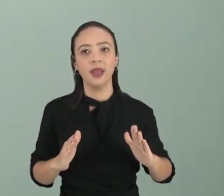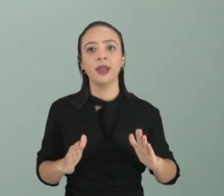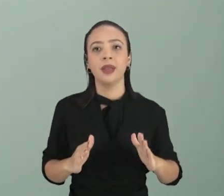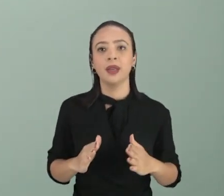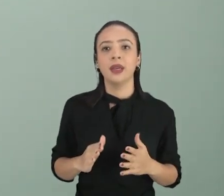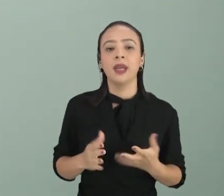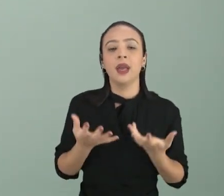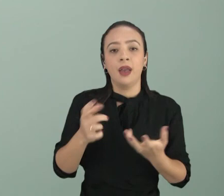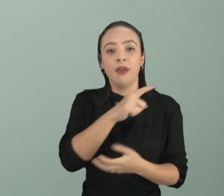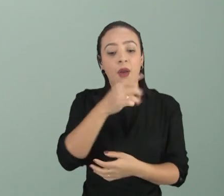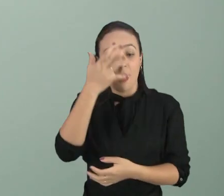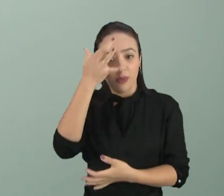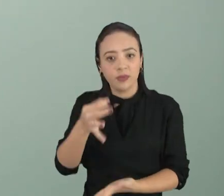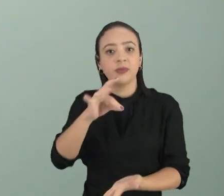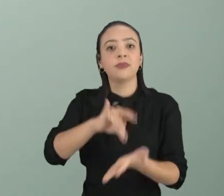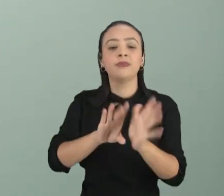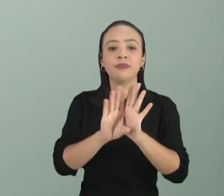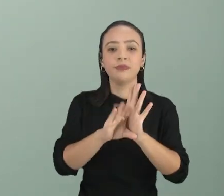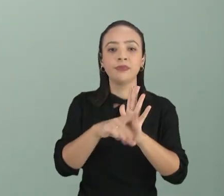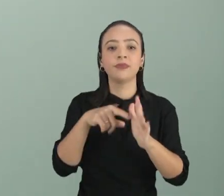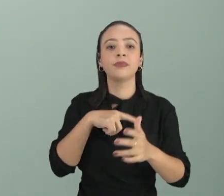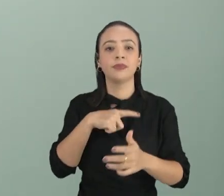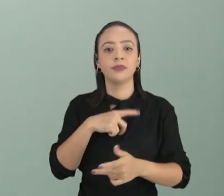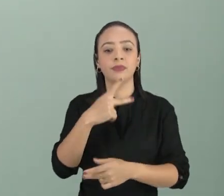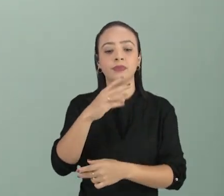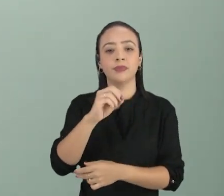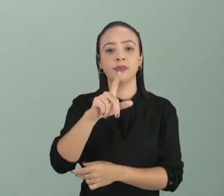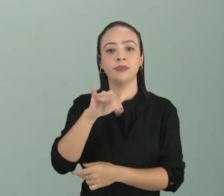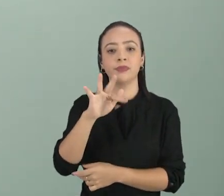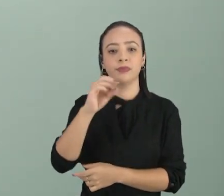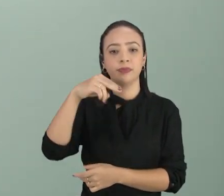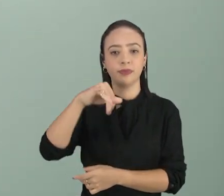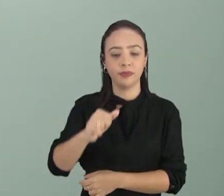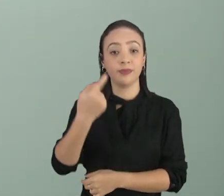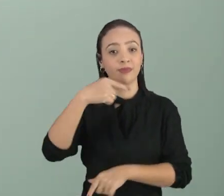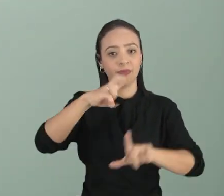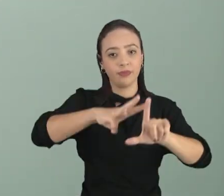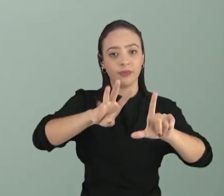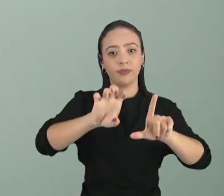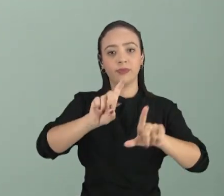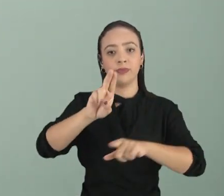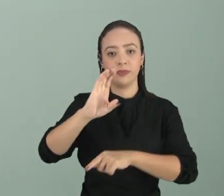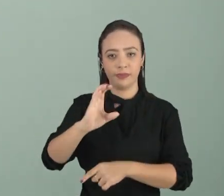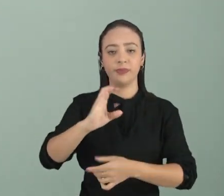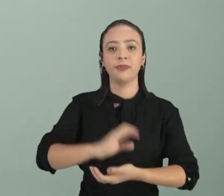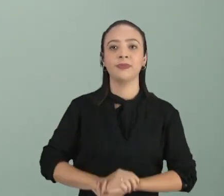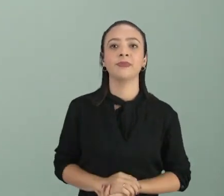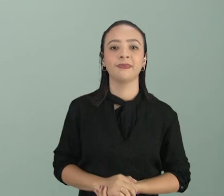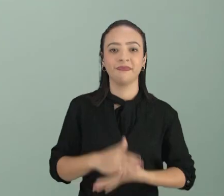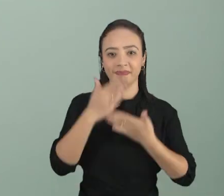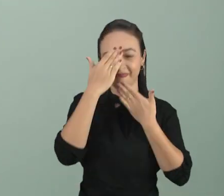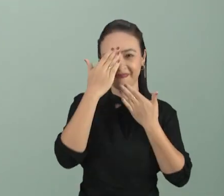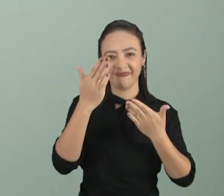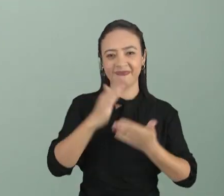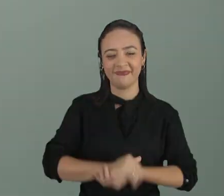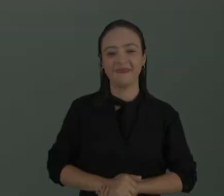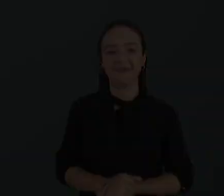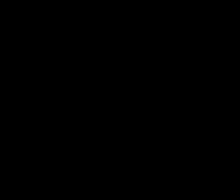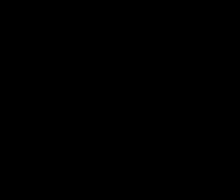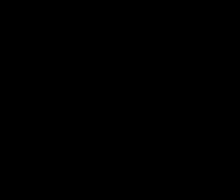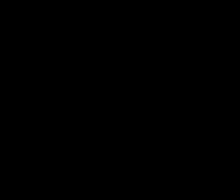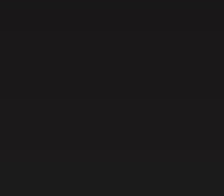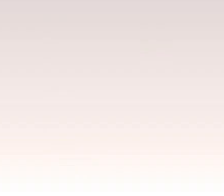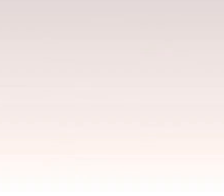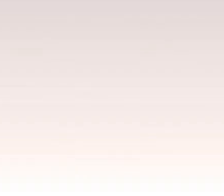Espero que vocês tenham entendido o conceito de polifonia. Acessem a plataforma Eduque Acre. Obrigada.